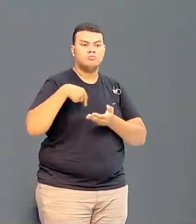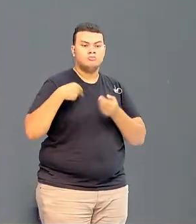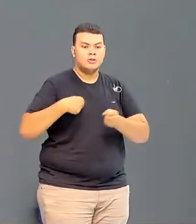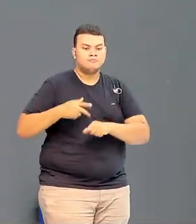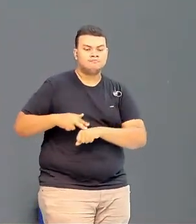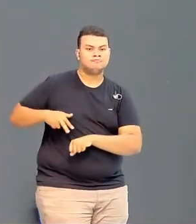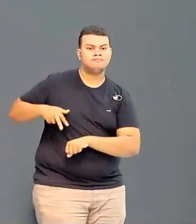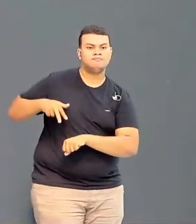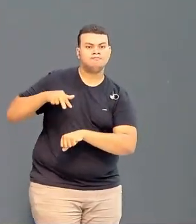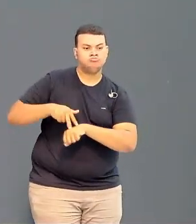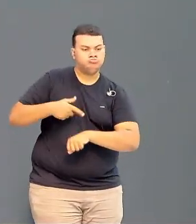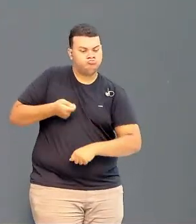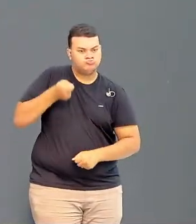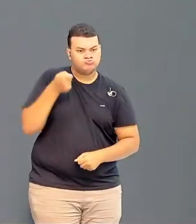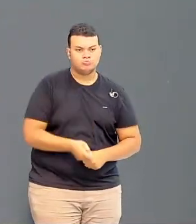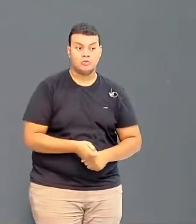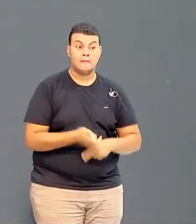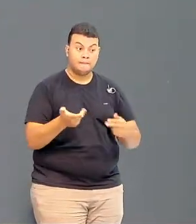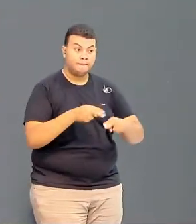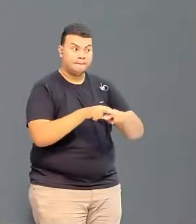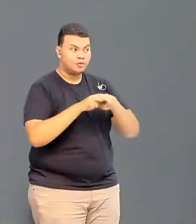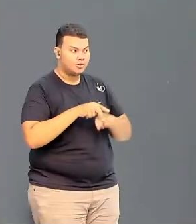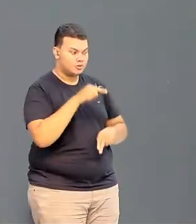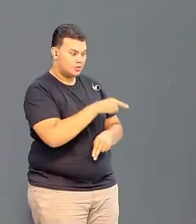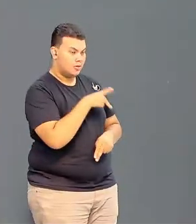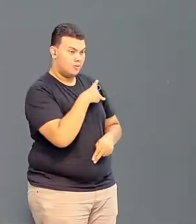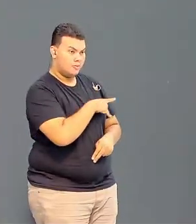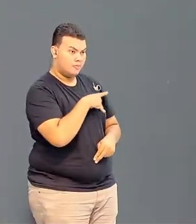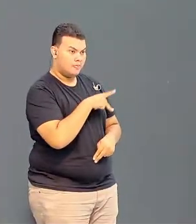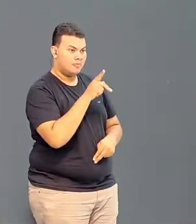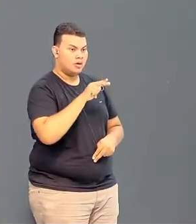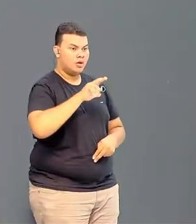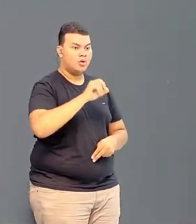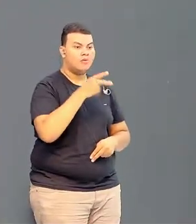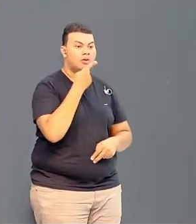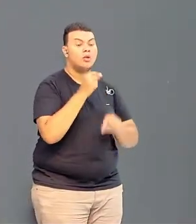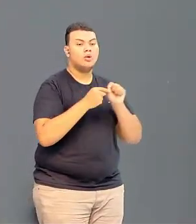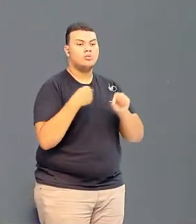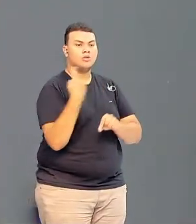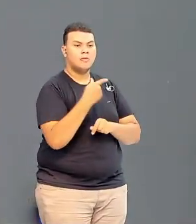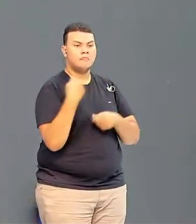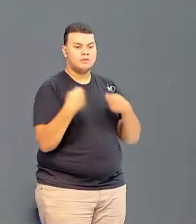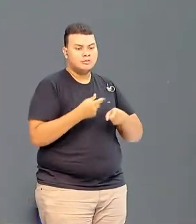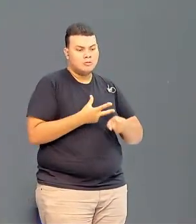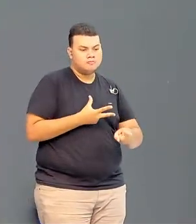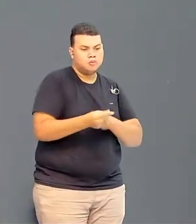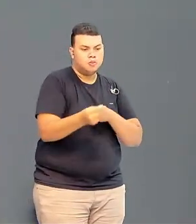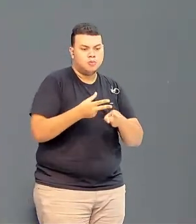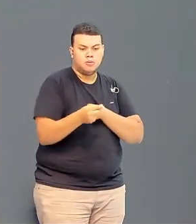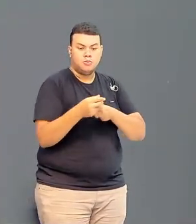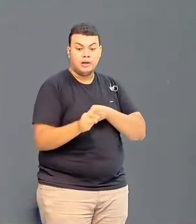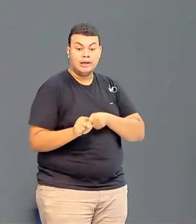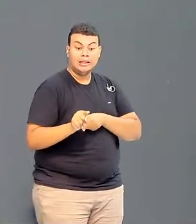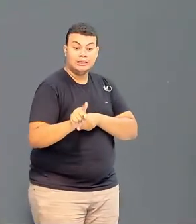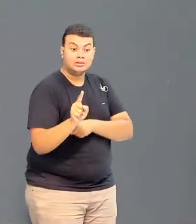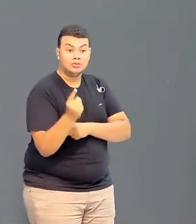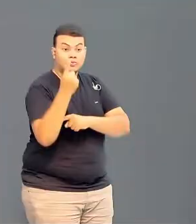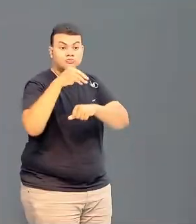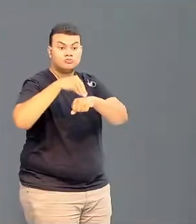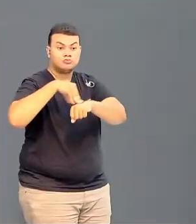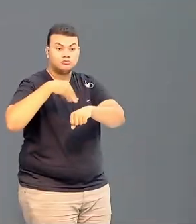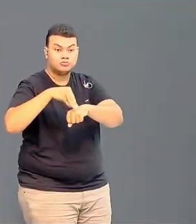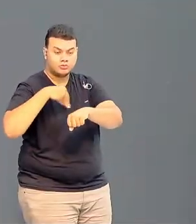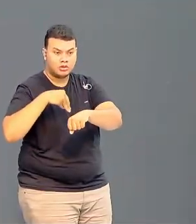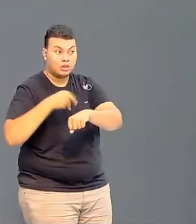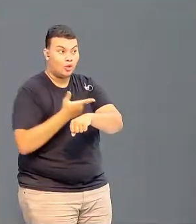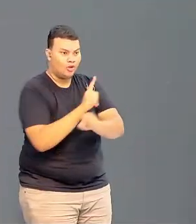posicionamento. Por isso que o apóstolo Paulo, ele diz que a gente precisa destruir o argumento e a pretensão. Em